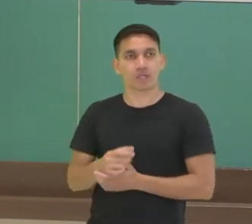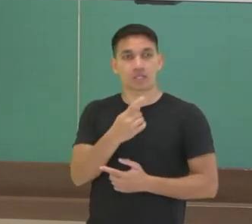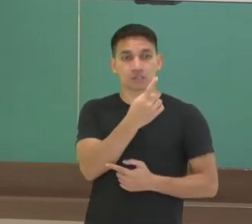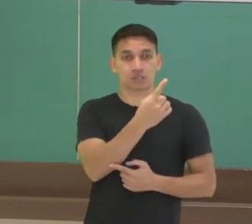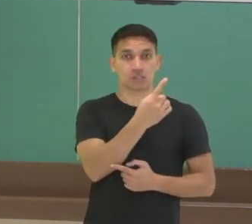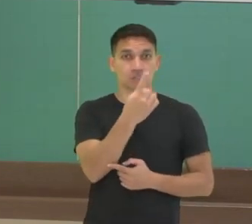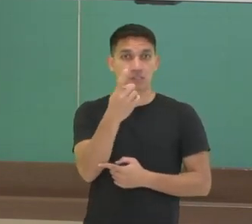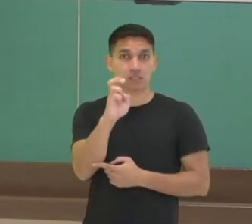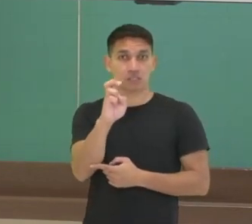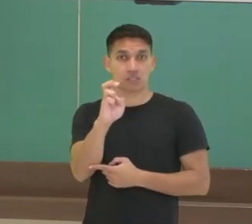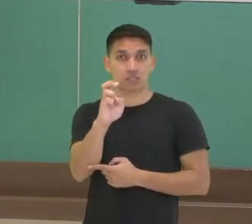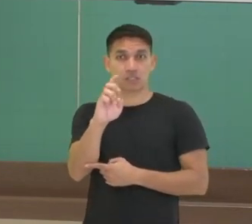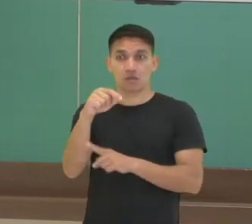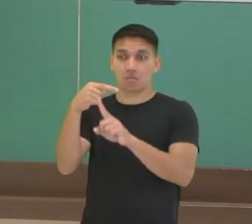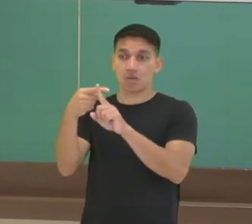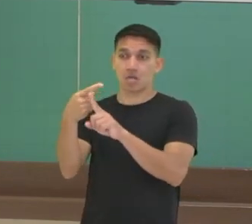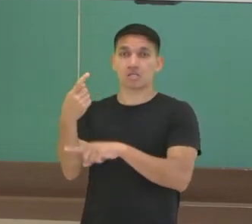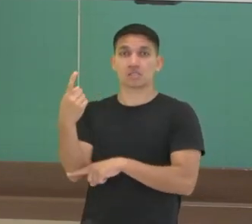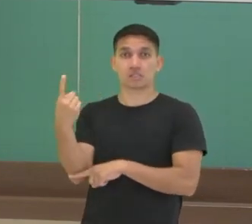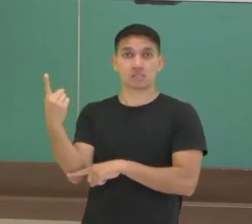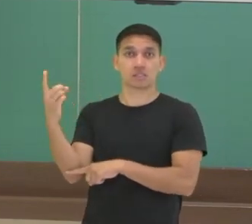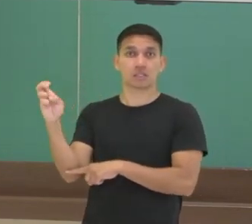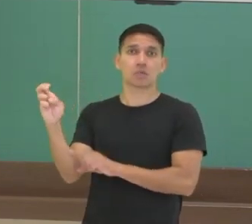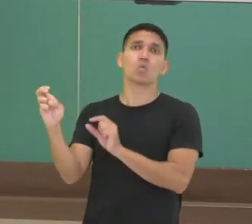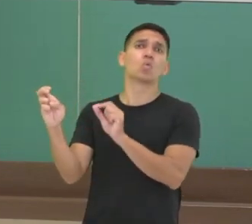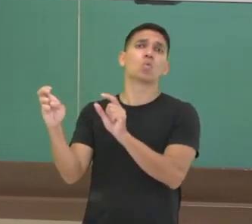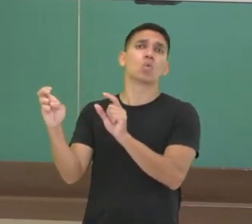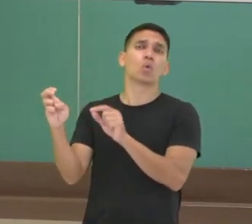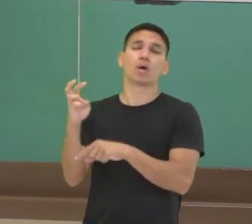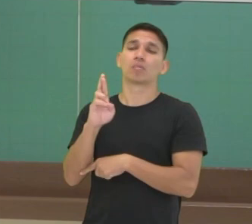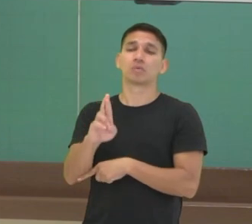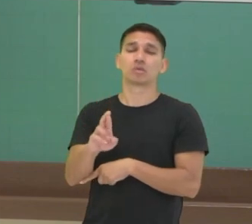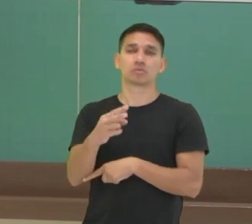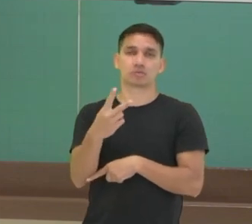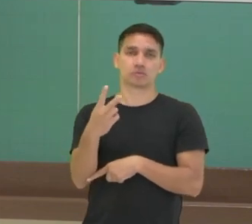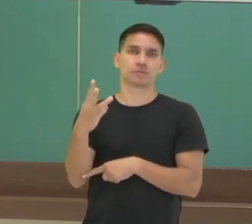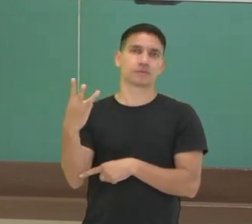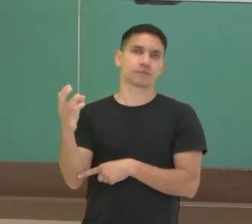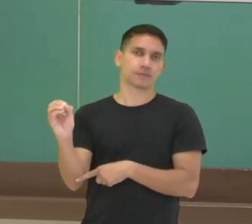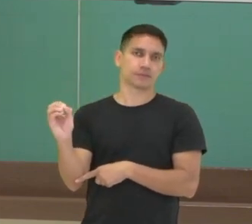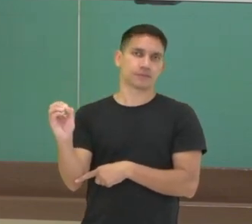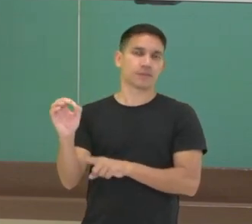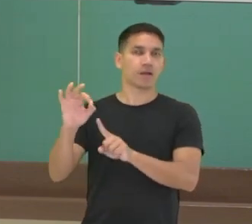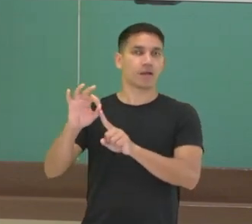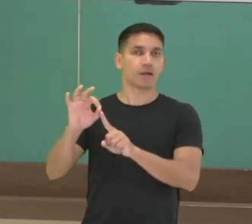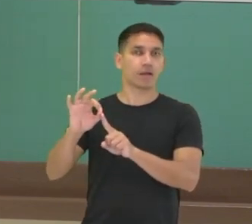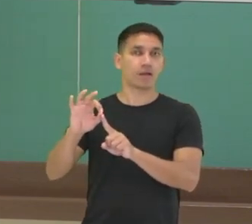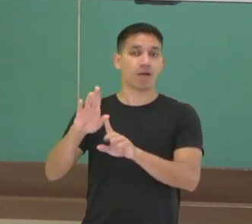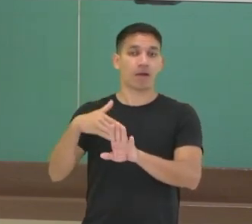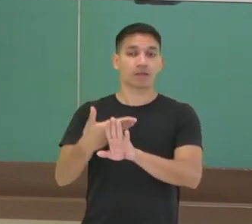115 mais 115 dá quanto? Dá 230 graus. Para